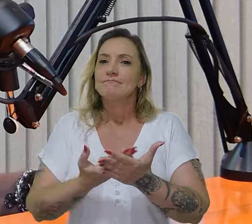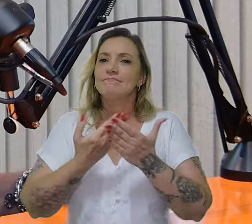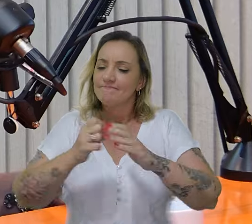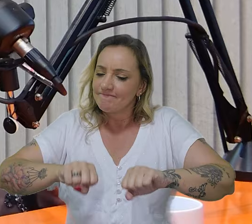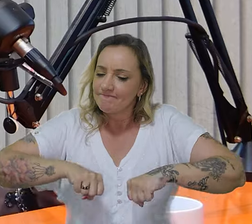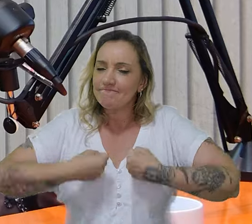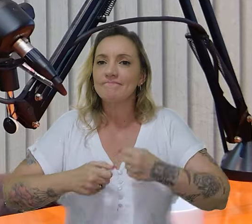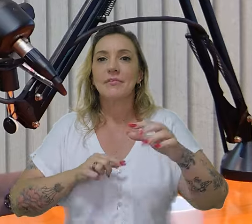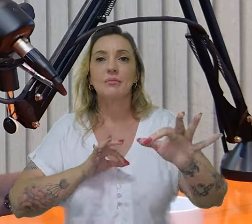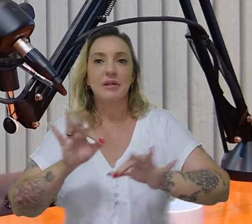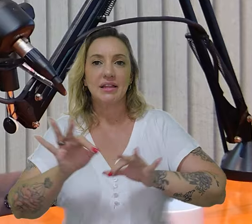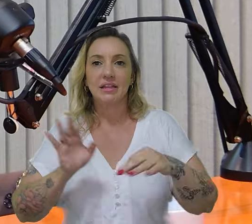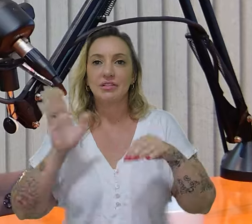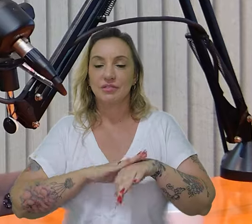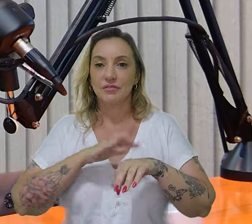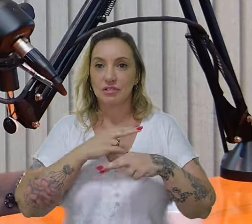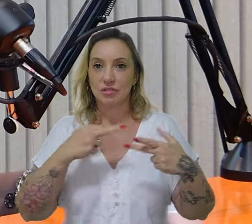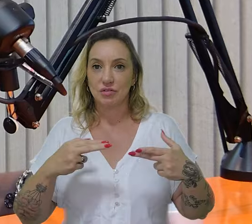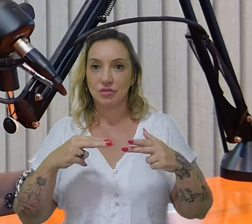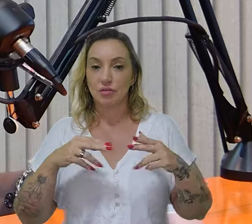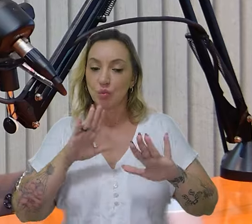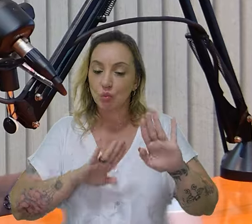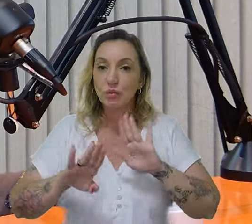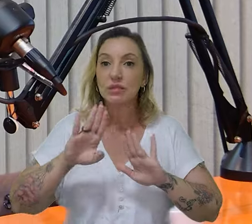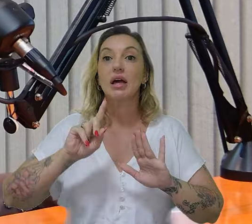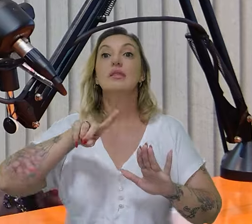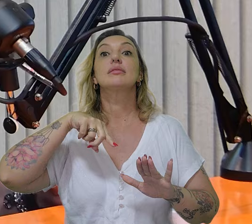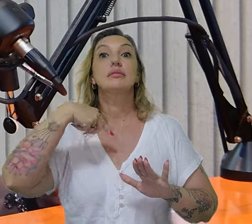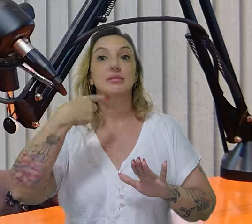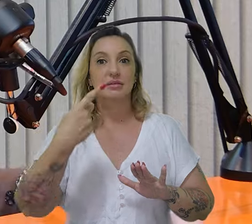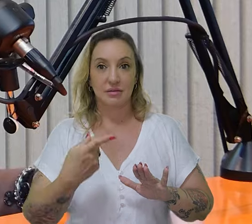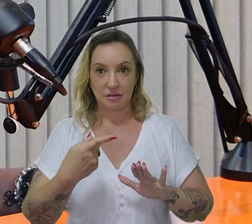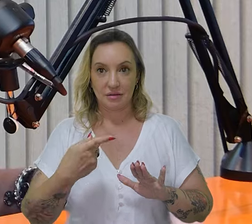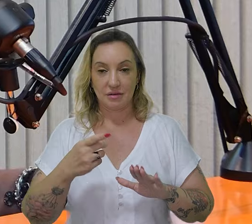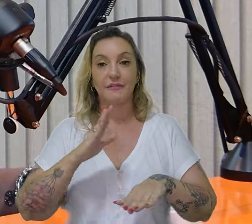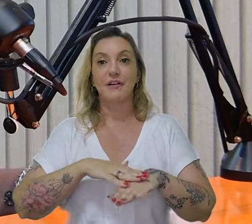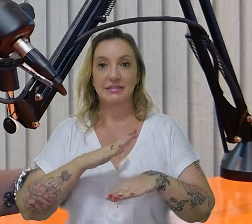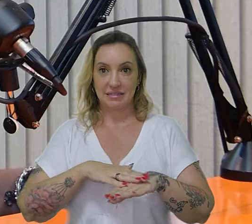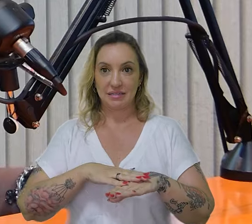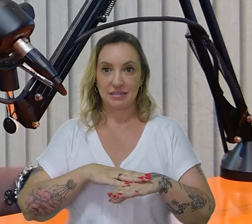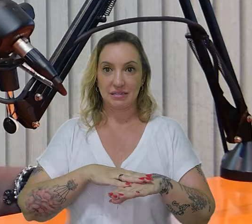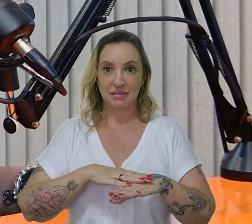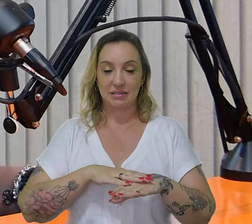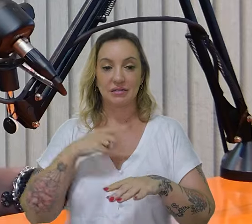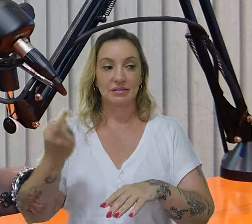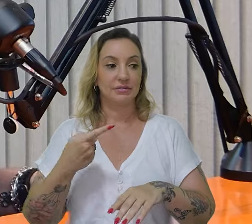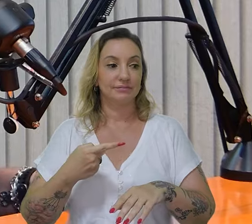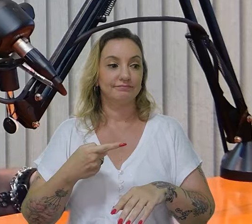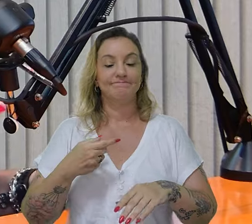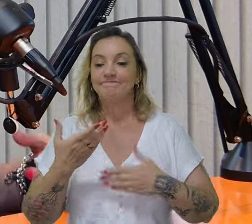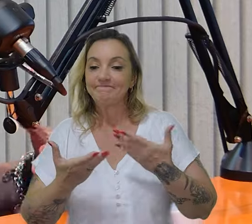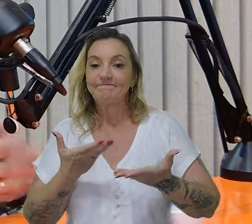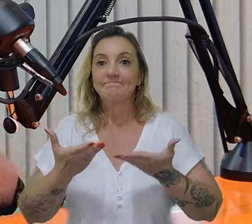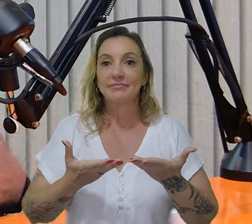planejar fazer as coisas com critério para depois sair na execução a gente vai precisar ficar dando jeitinho em